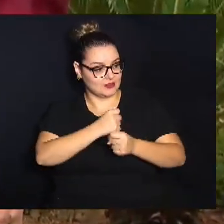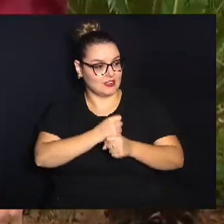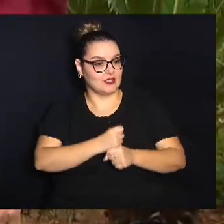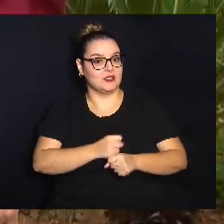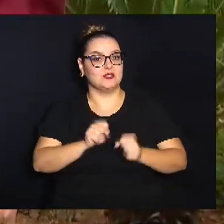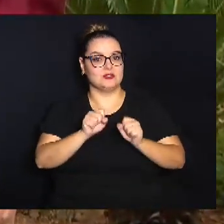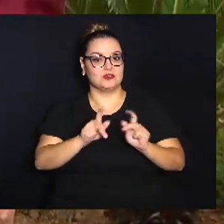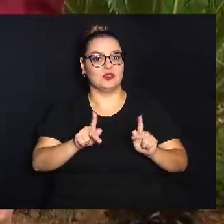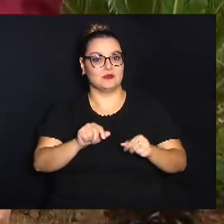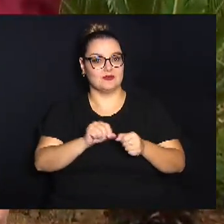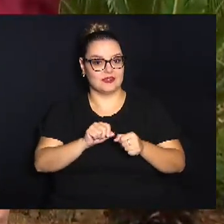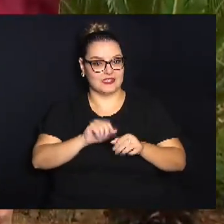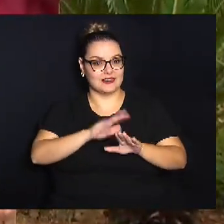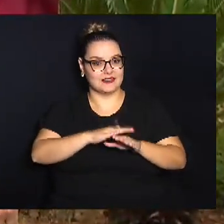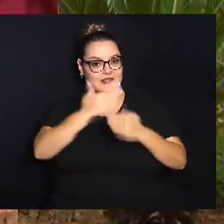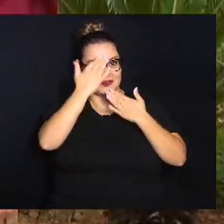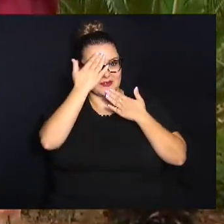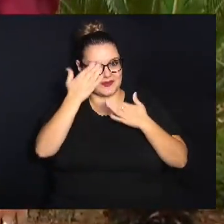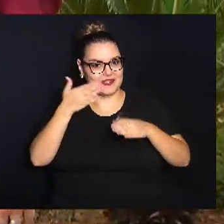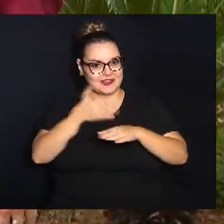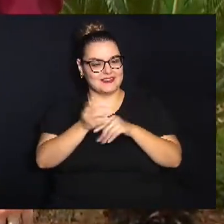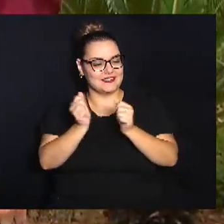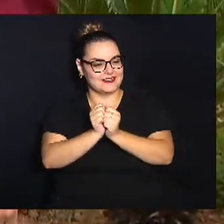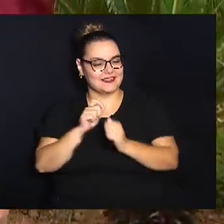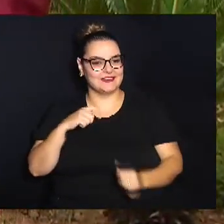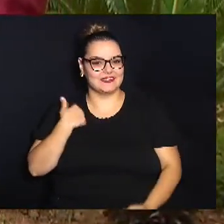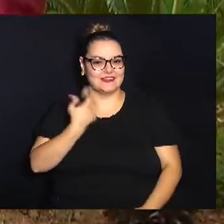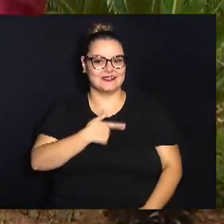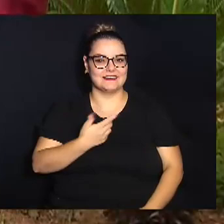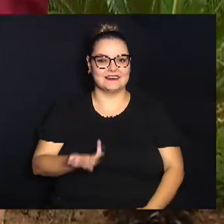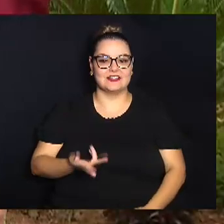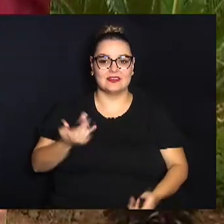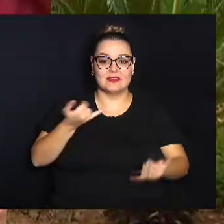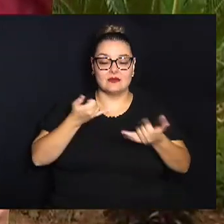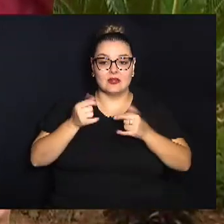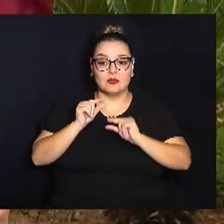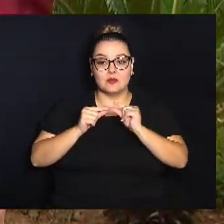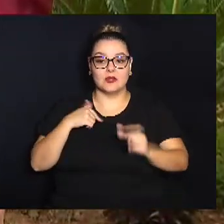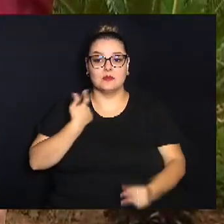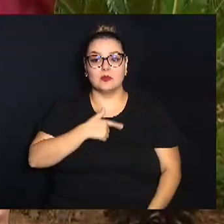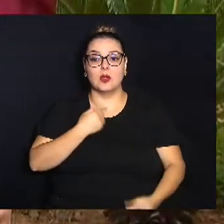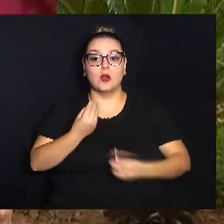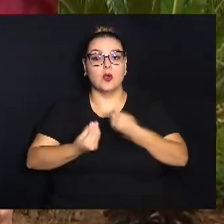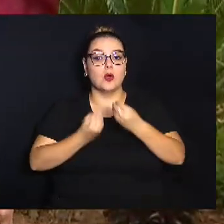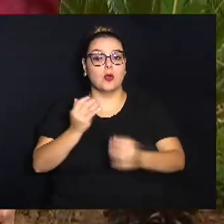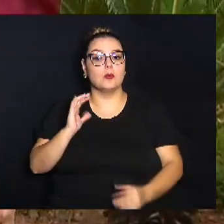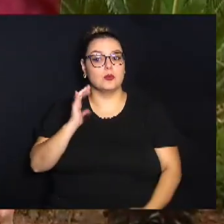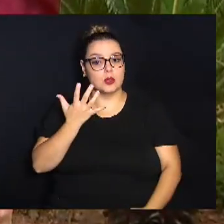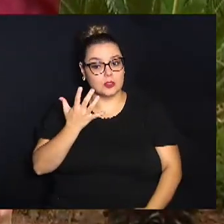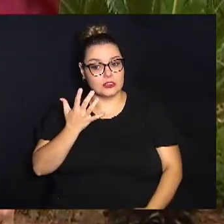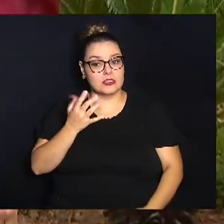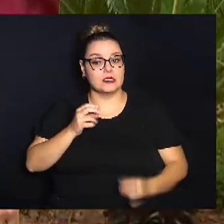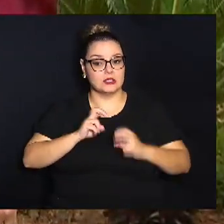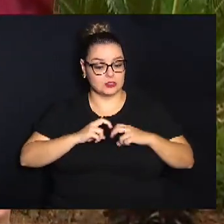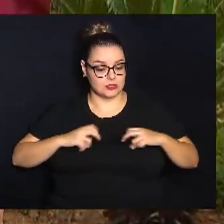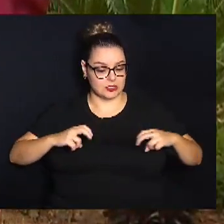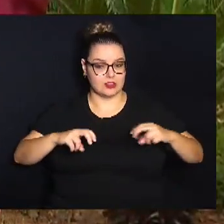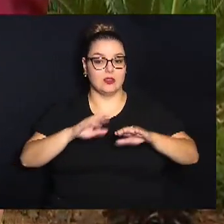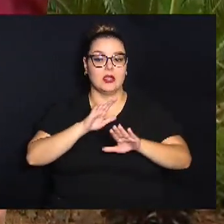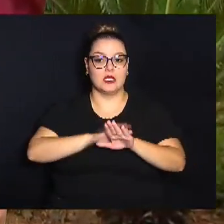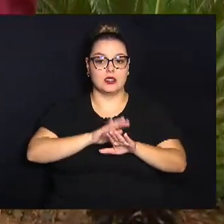ações. Muito obrigada pela sua participação aqui conosco. Fala um pouquinho para a gente, Mariana, como é que vai acontecer essas rodas, essas ações